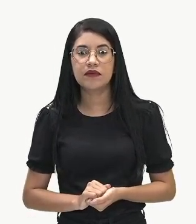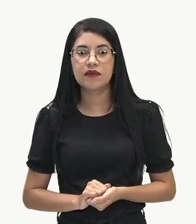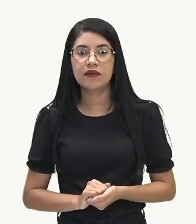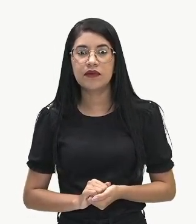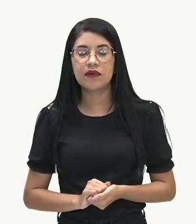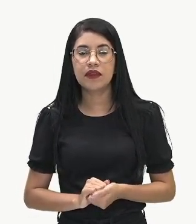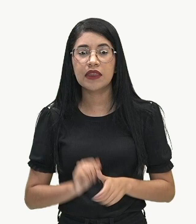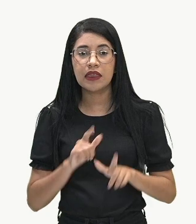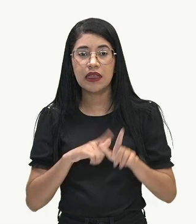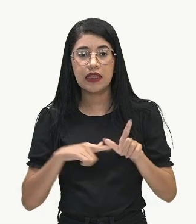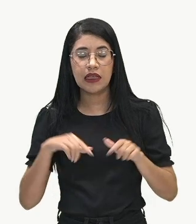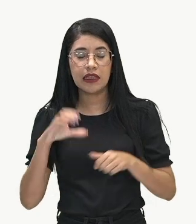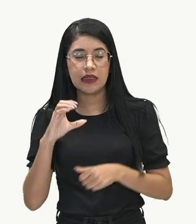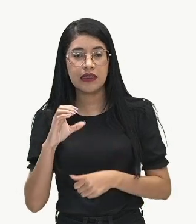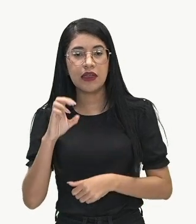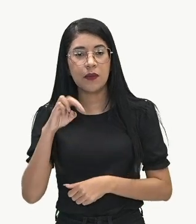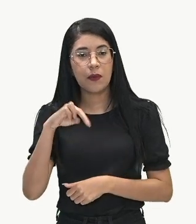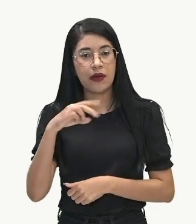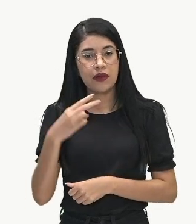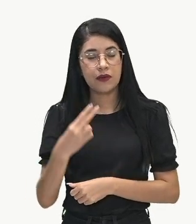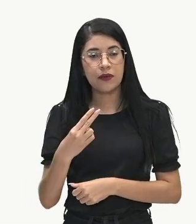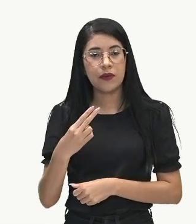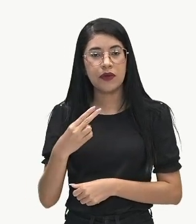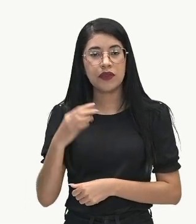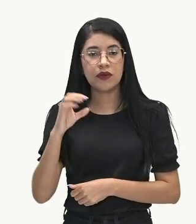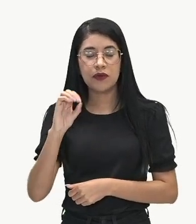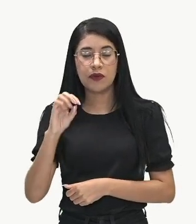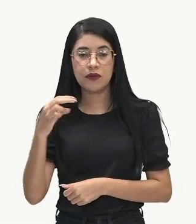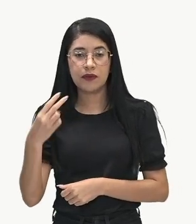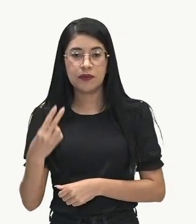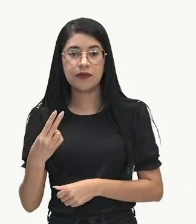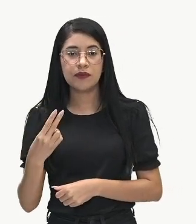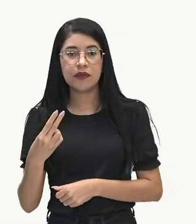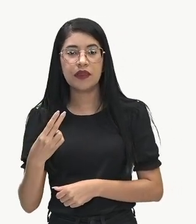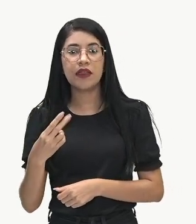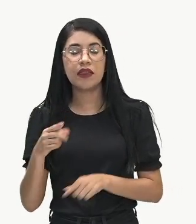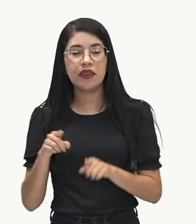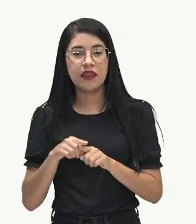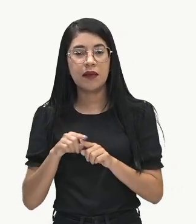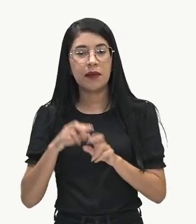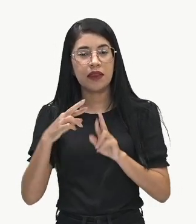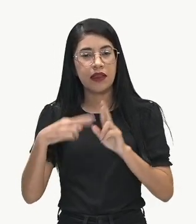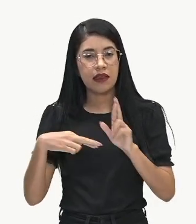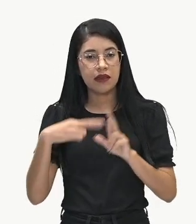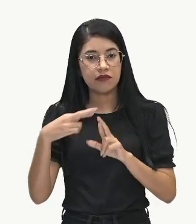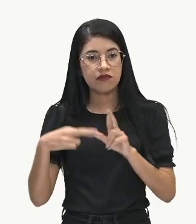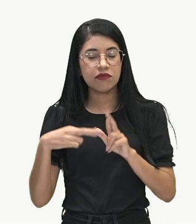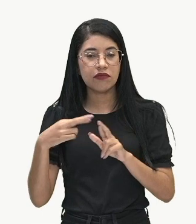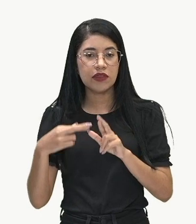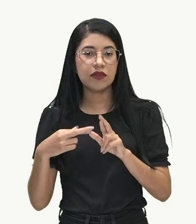no N2 e O2, nós temos novamente. Isso aqui, ó, reagindo com O2, é uma queima.